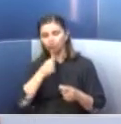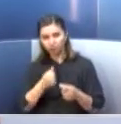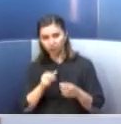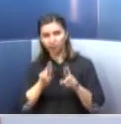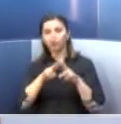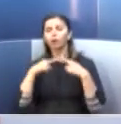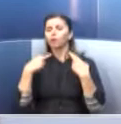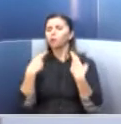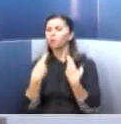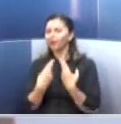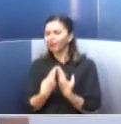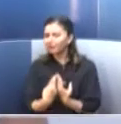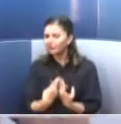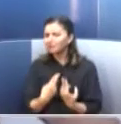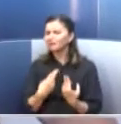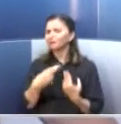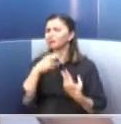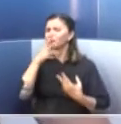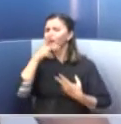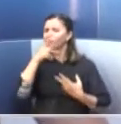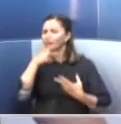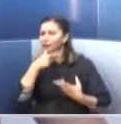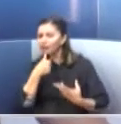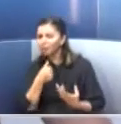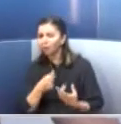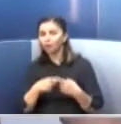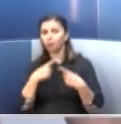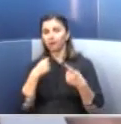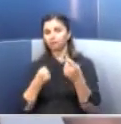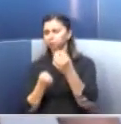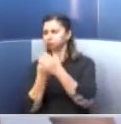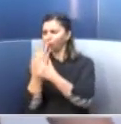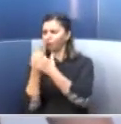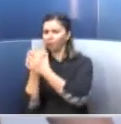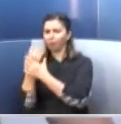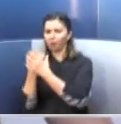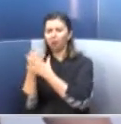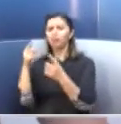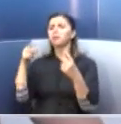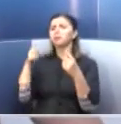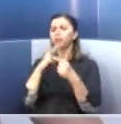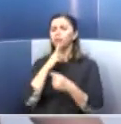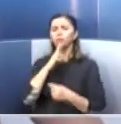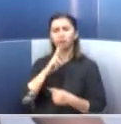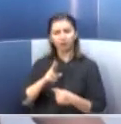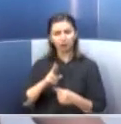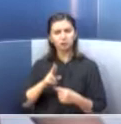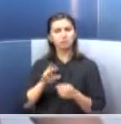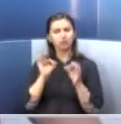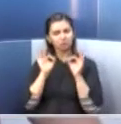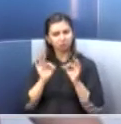mais longas, mas também cabe ressaltar que uma das mais produtivas. Foi muito bom